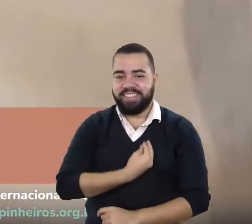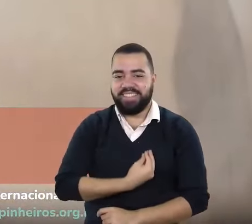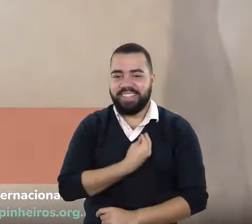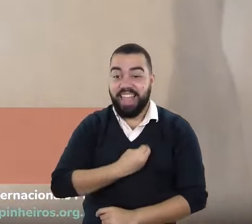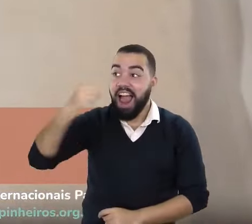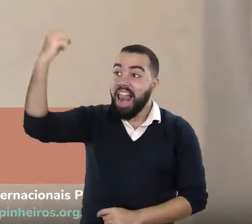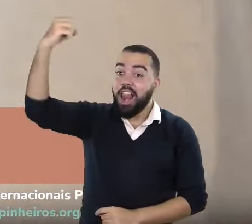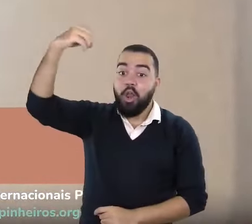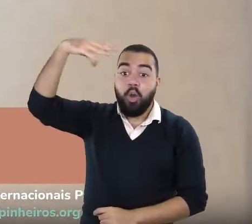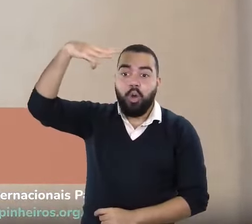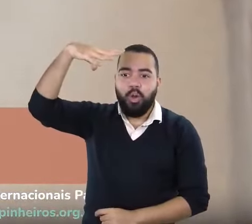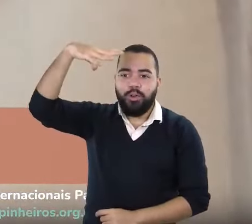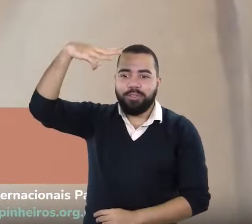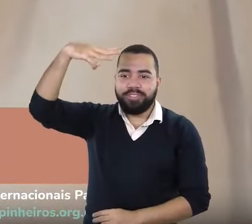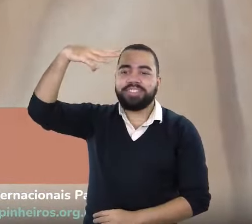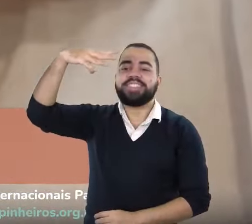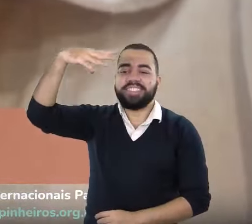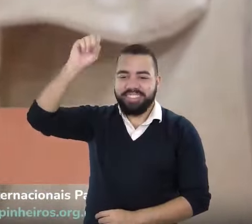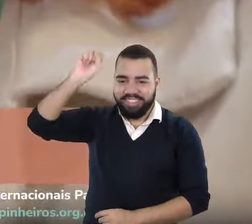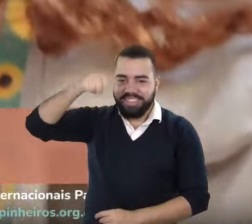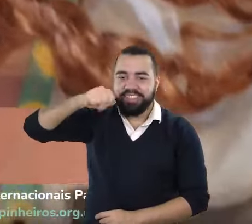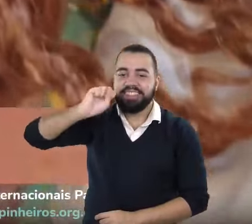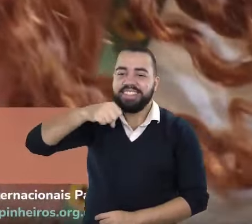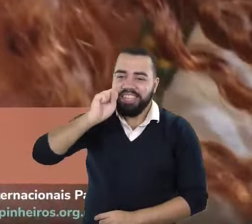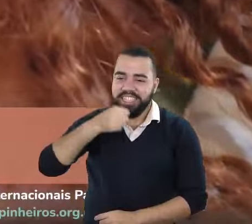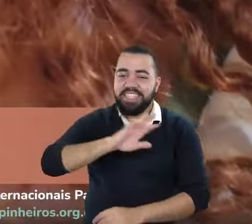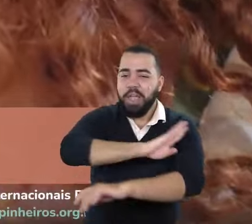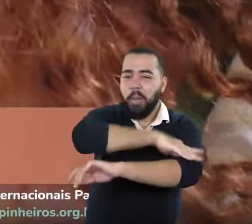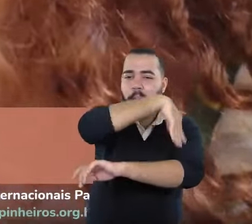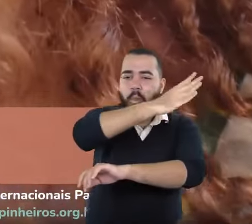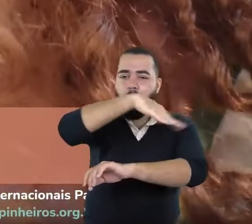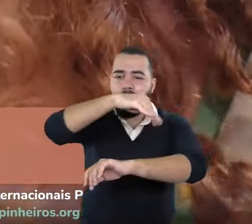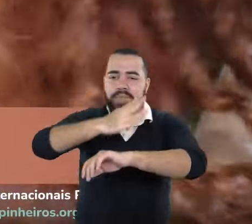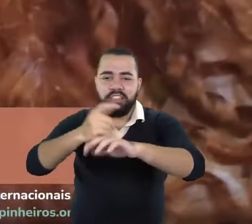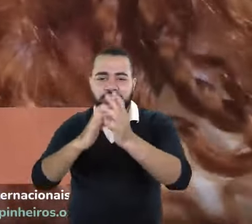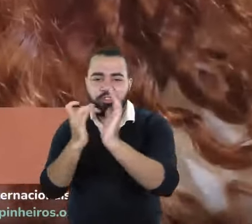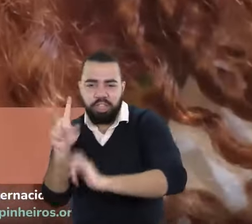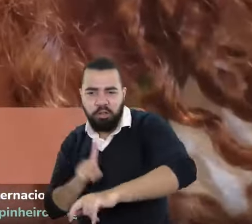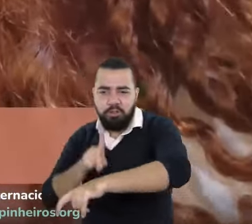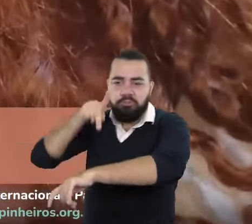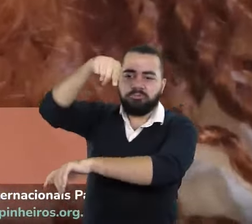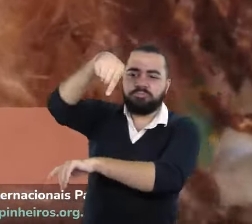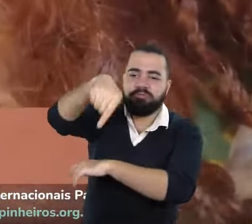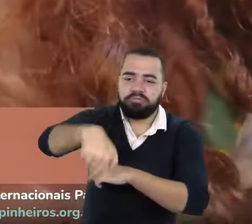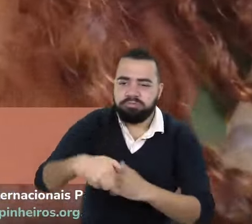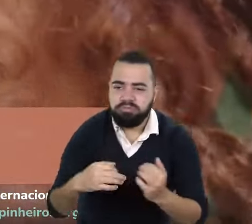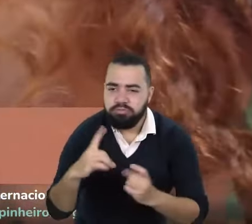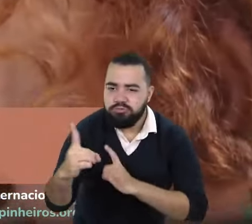luz para as sombras, escala as montanhas pra me